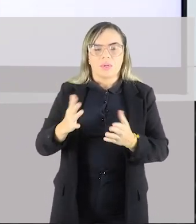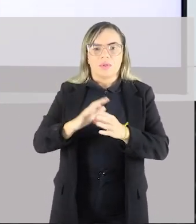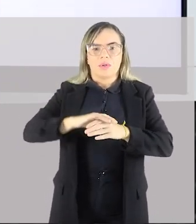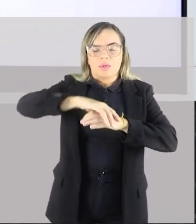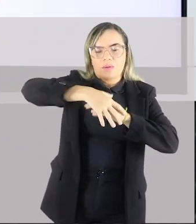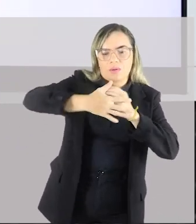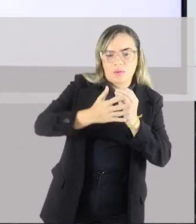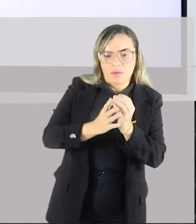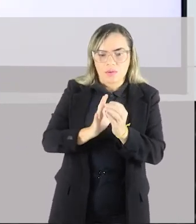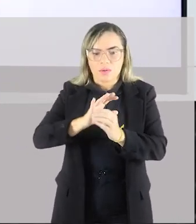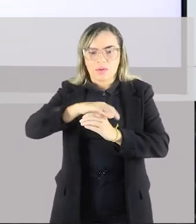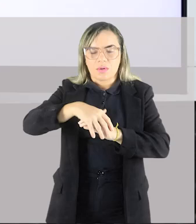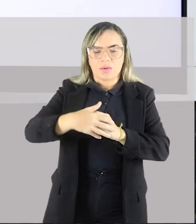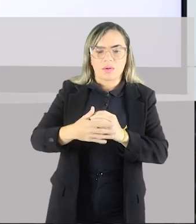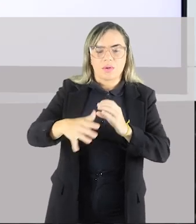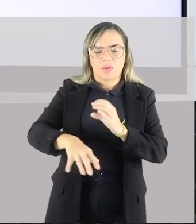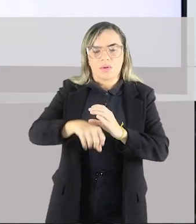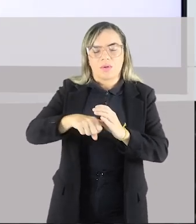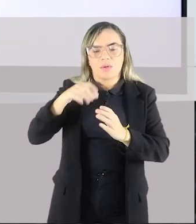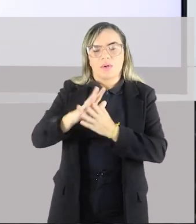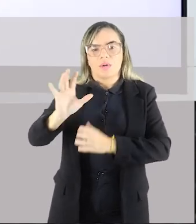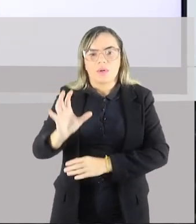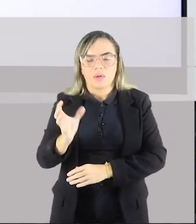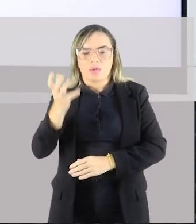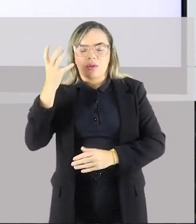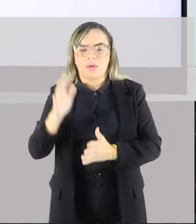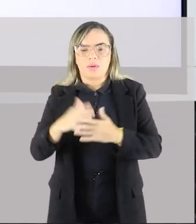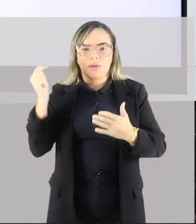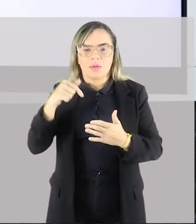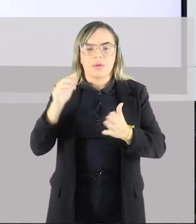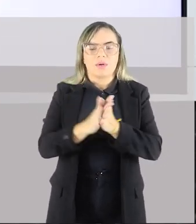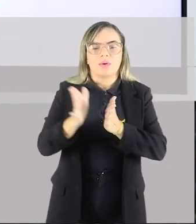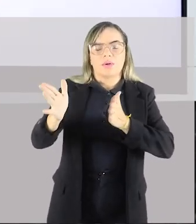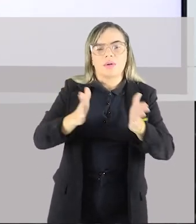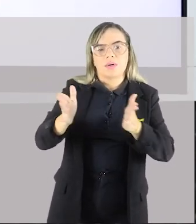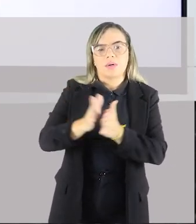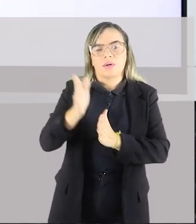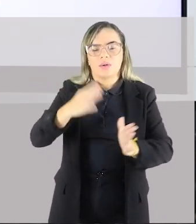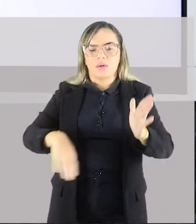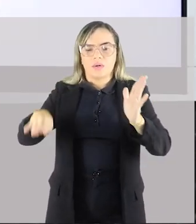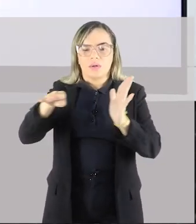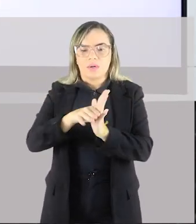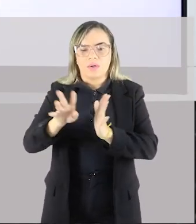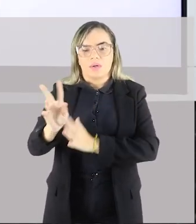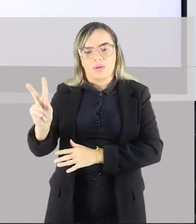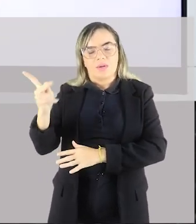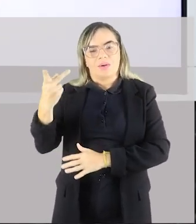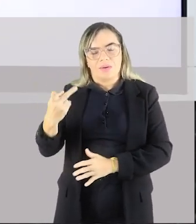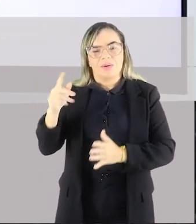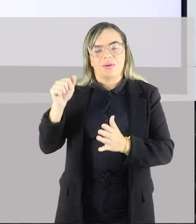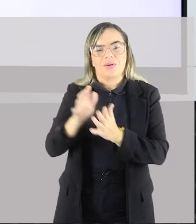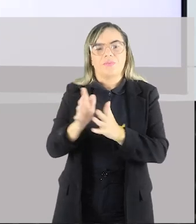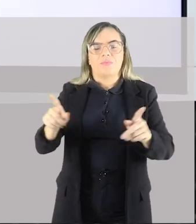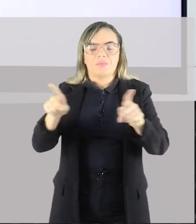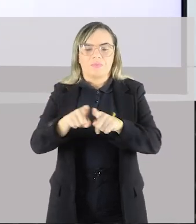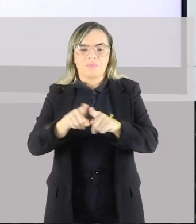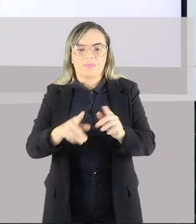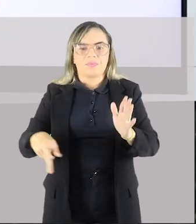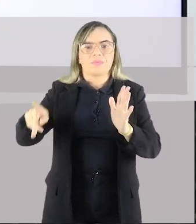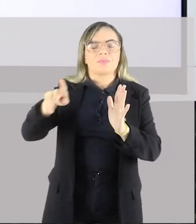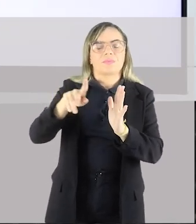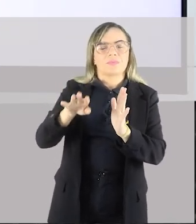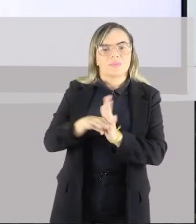na mitocôndria onde vai ocorrer esse processo. É nessa etapa que vão chegar ali os hidrogênios, vão chegar ali